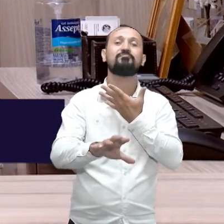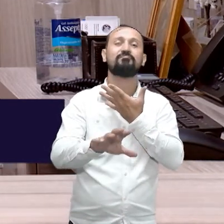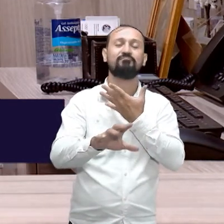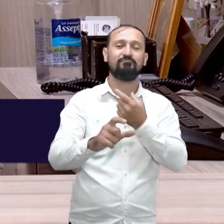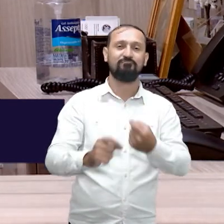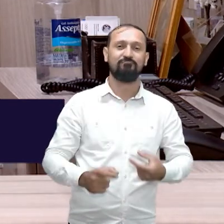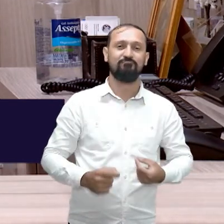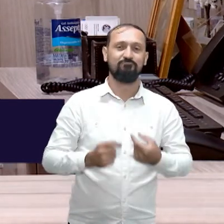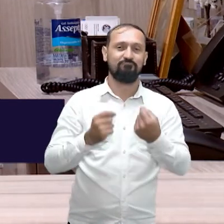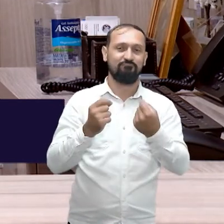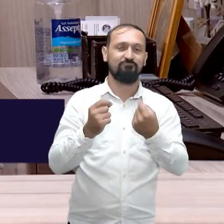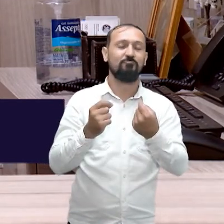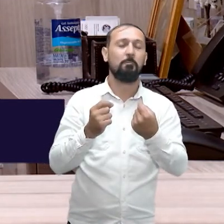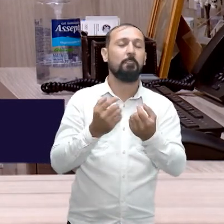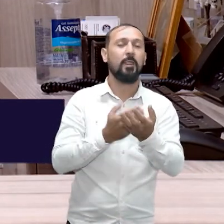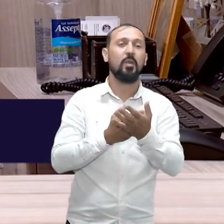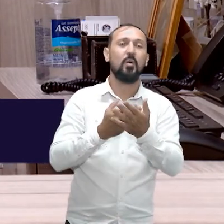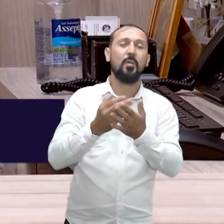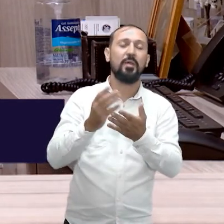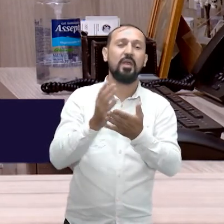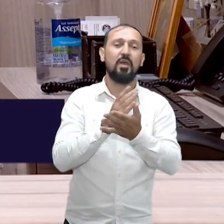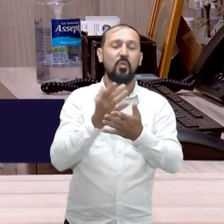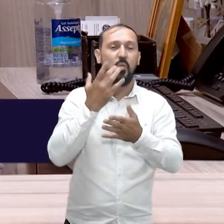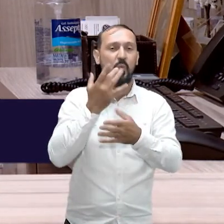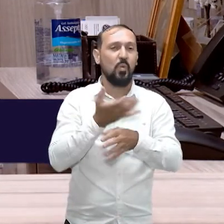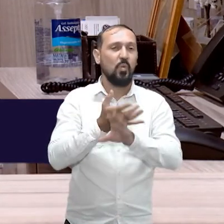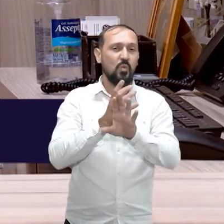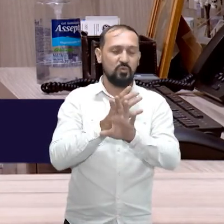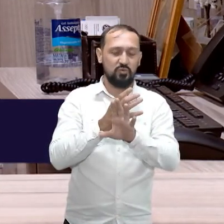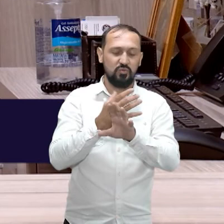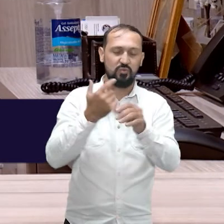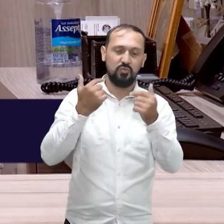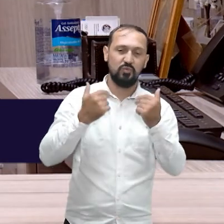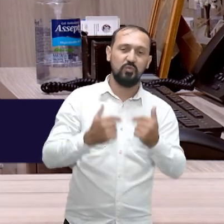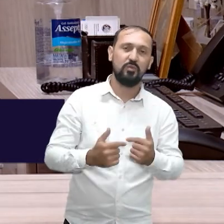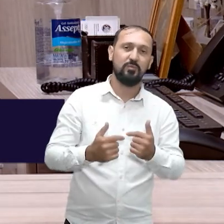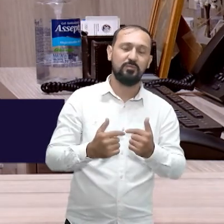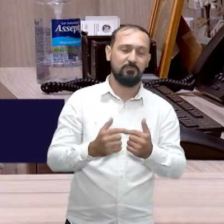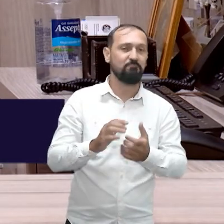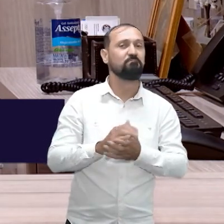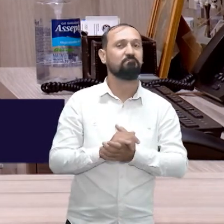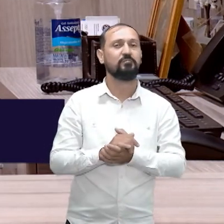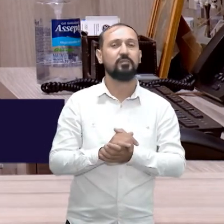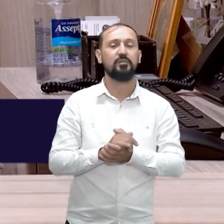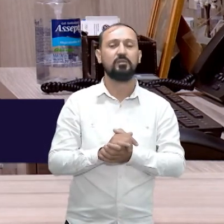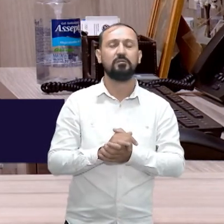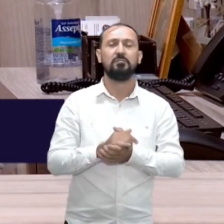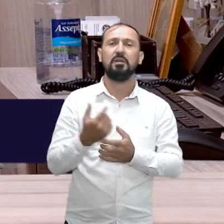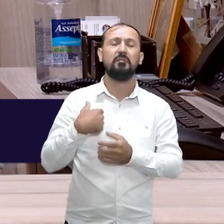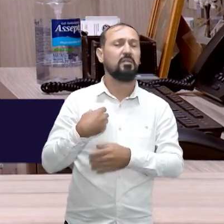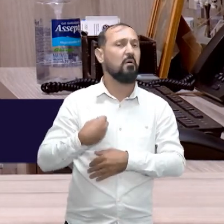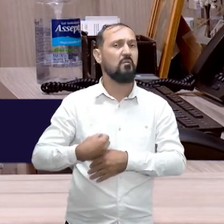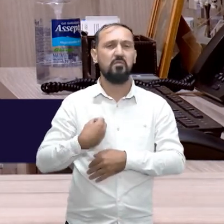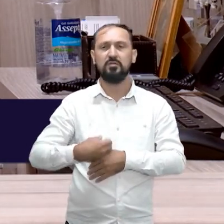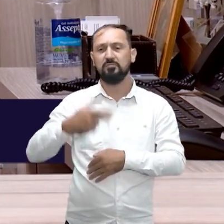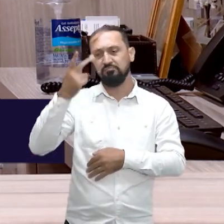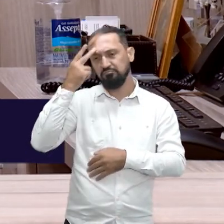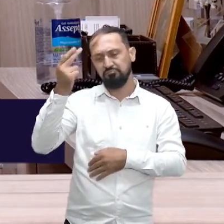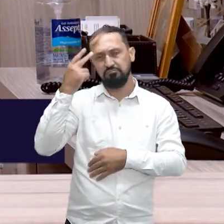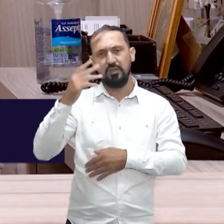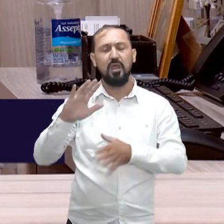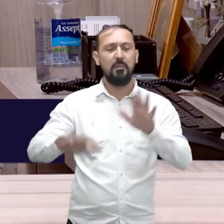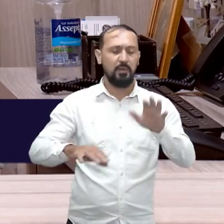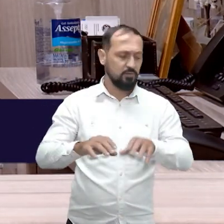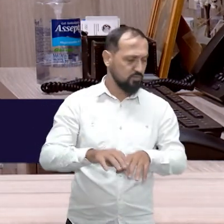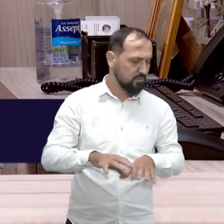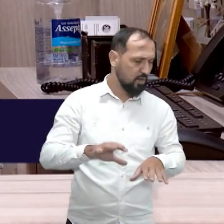para metástase em relação ao câncer de próstata, que é o mais comum nos homens. E aí ela se instala em algum osso do corpo e esse paciente ele vai